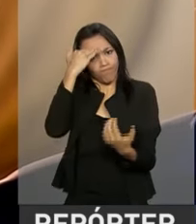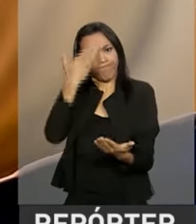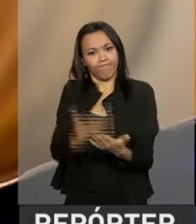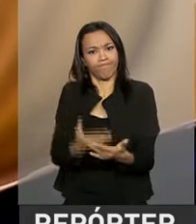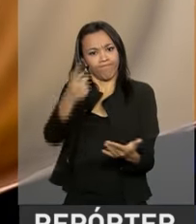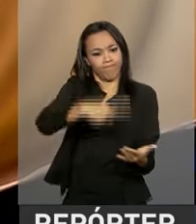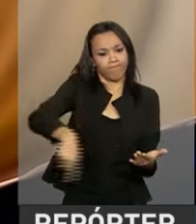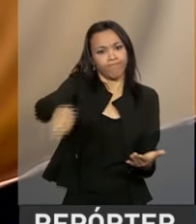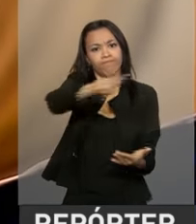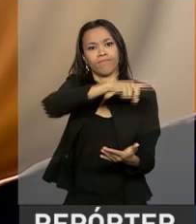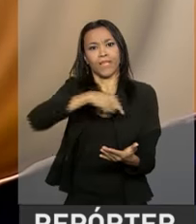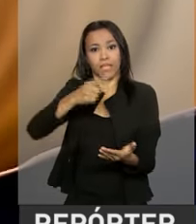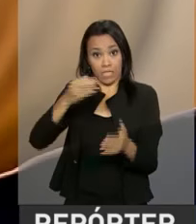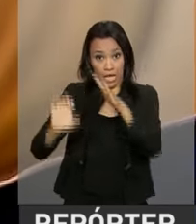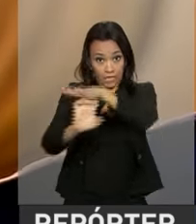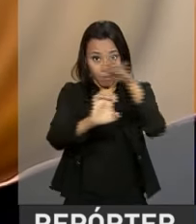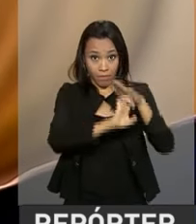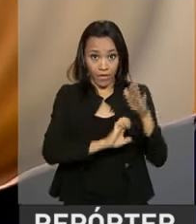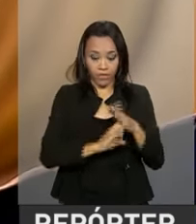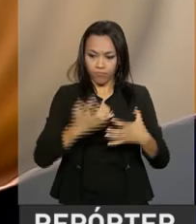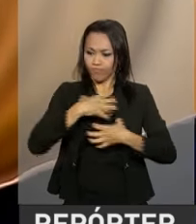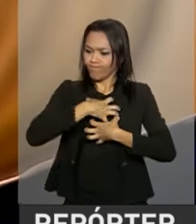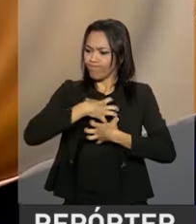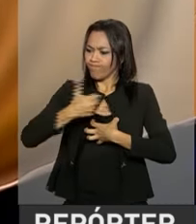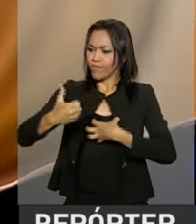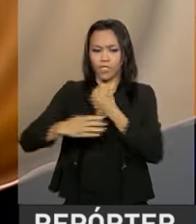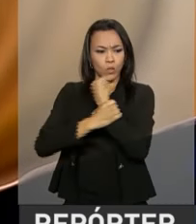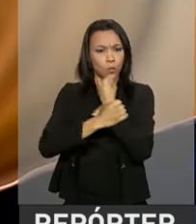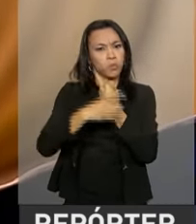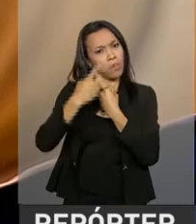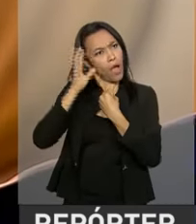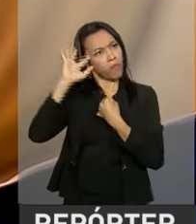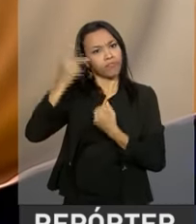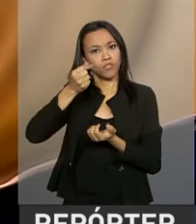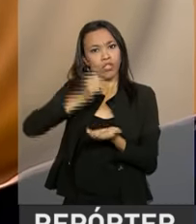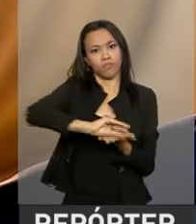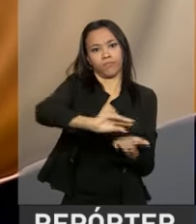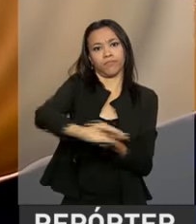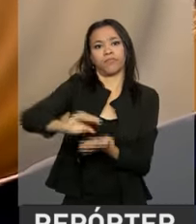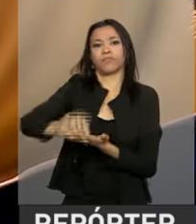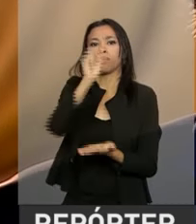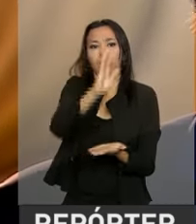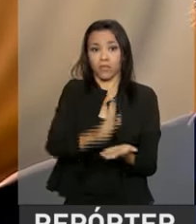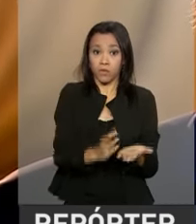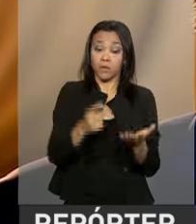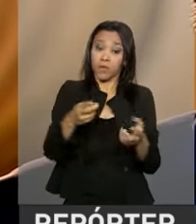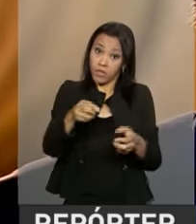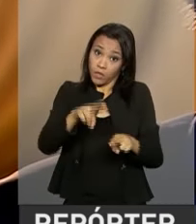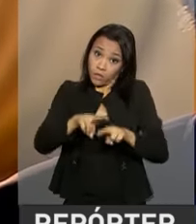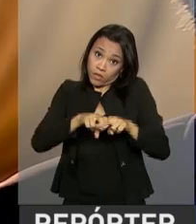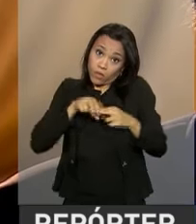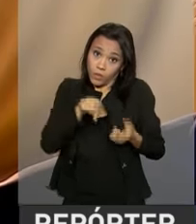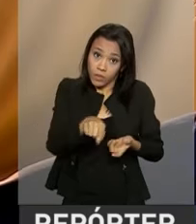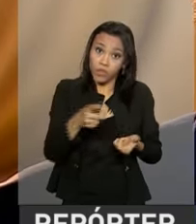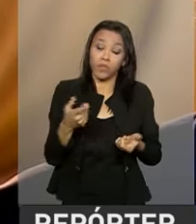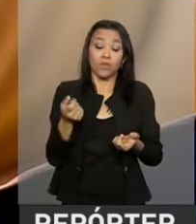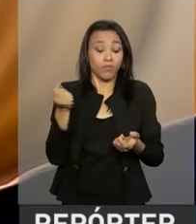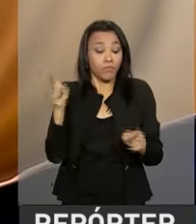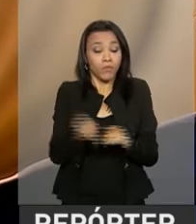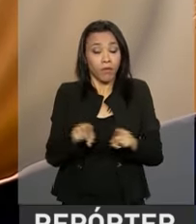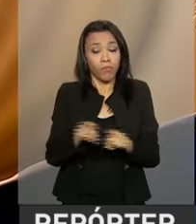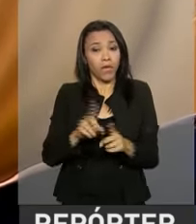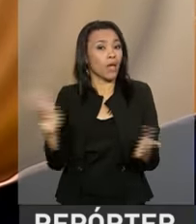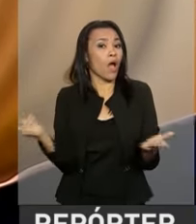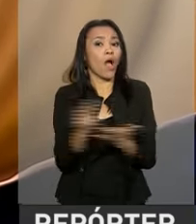retorne para que os investidores se sintam seguros para investir no nosso Brasil e com isso os empregos